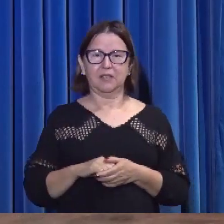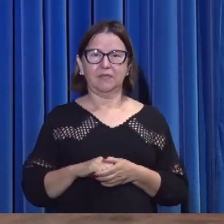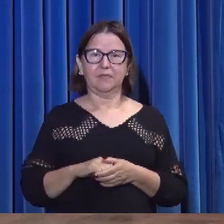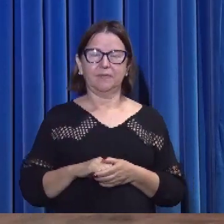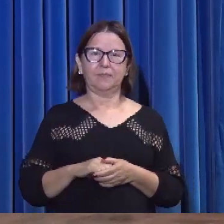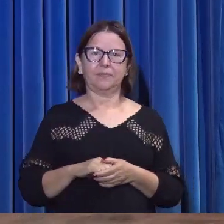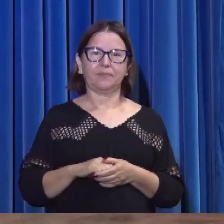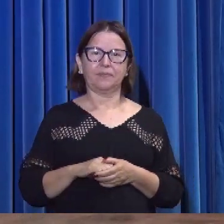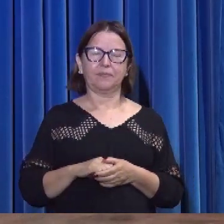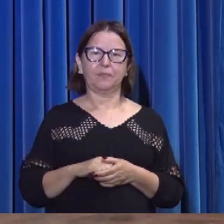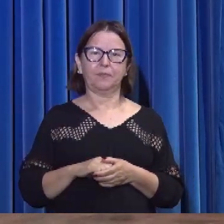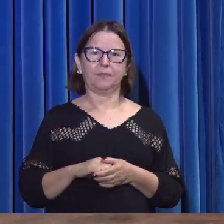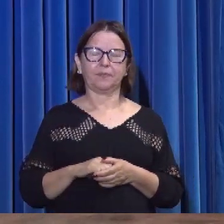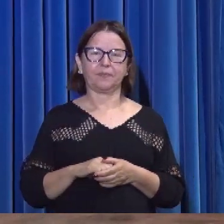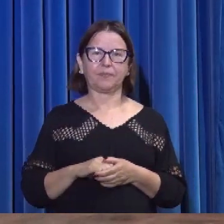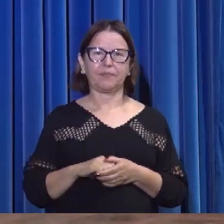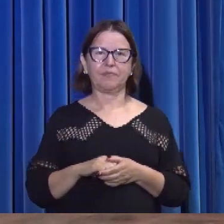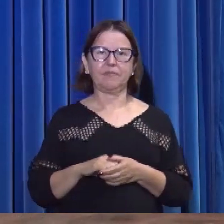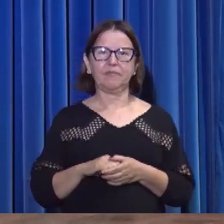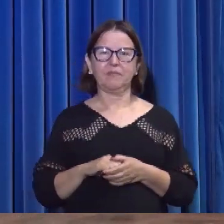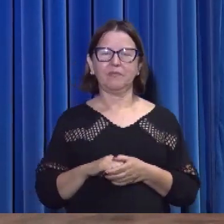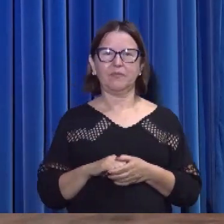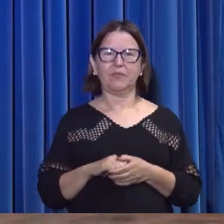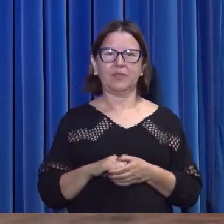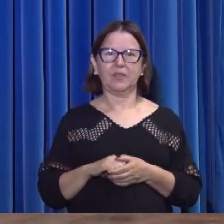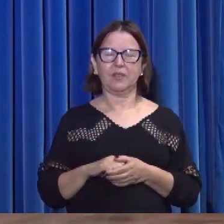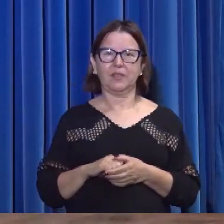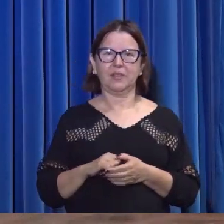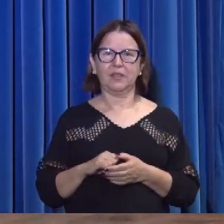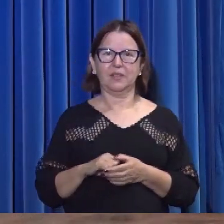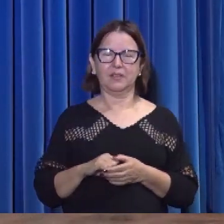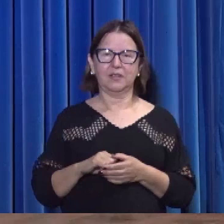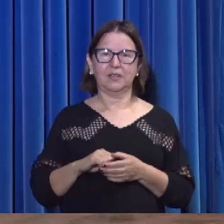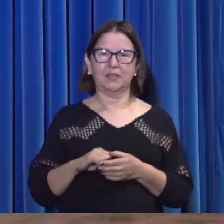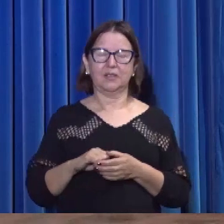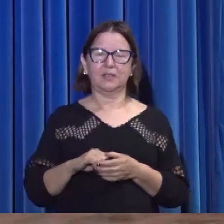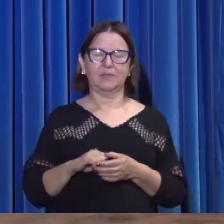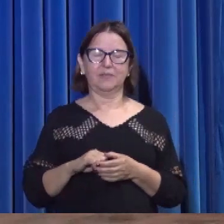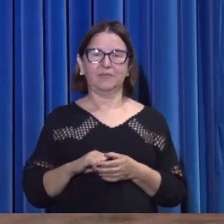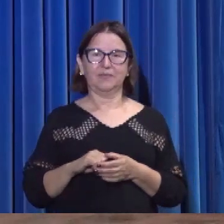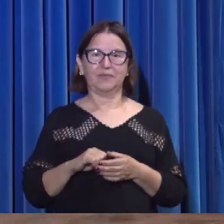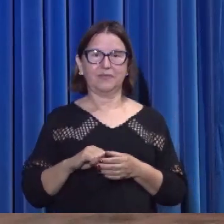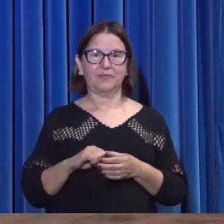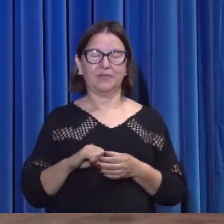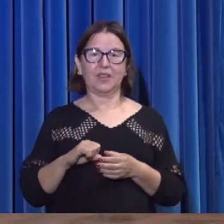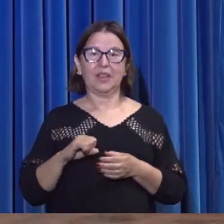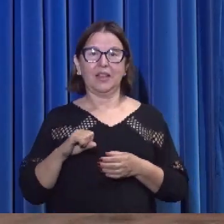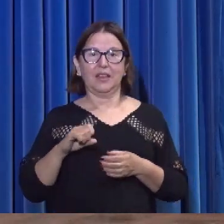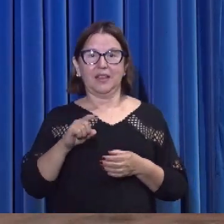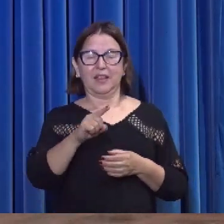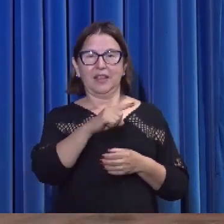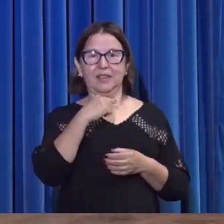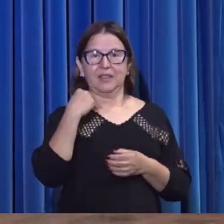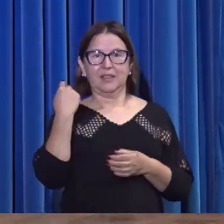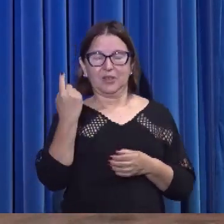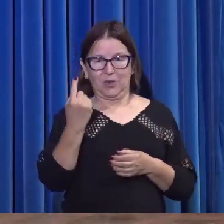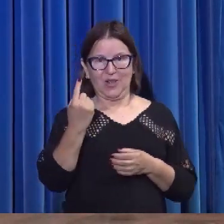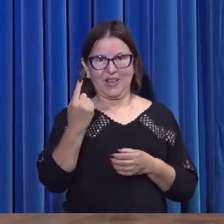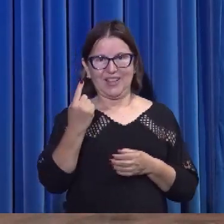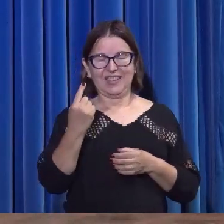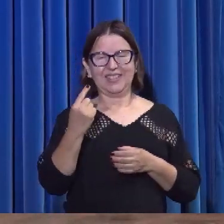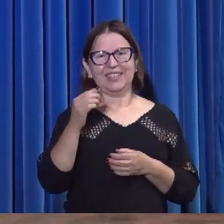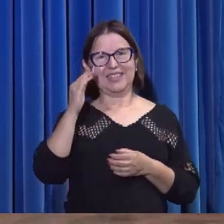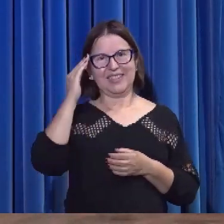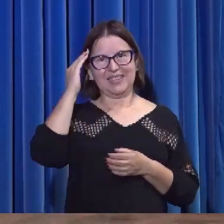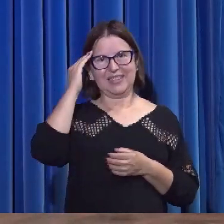frugalidade. Isso de maneira nenhuma nos deixaria infelizes, pois saberíamos que não estamos condenados a viver neste mundo para